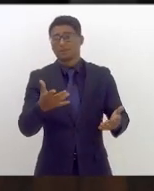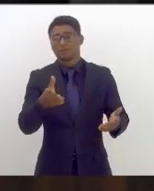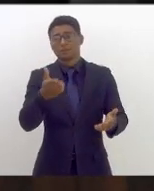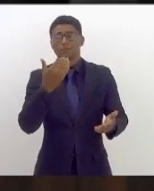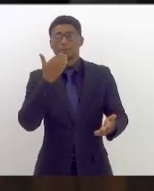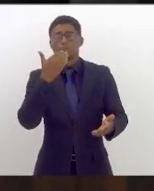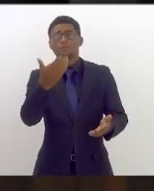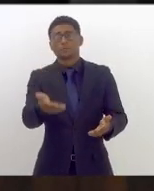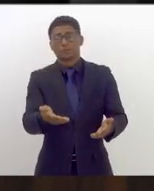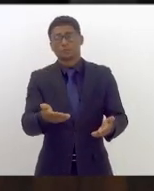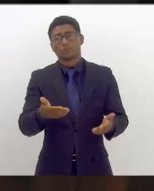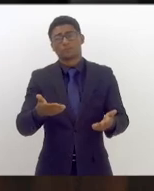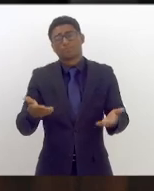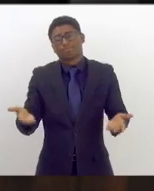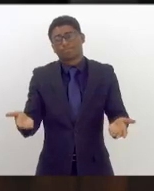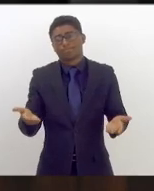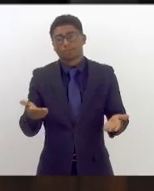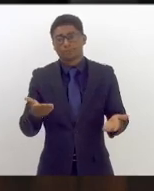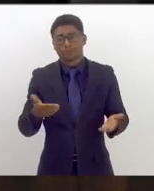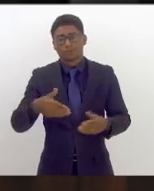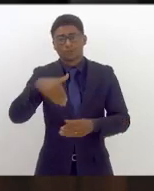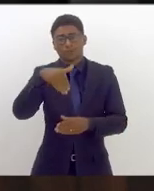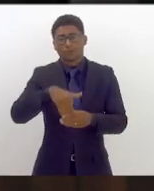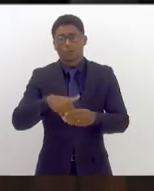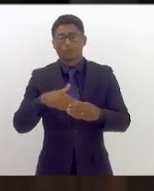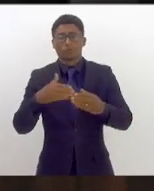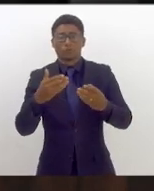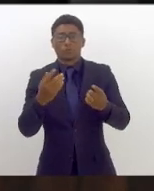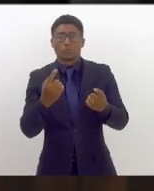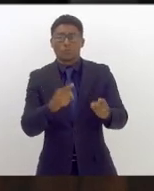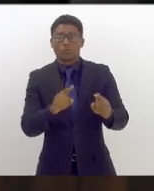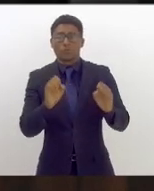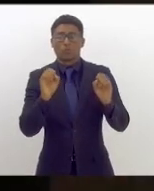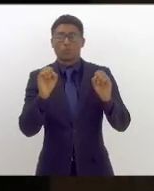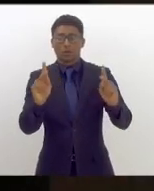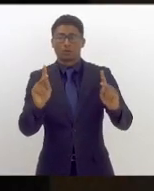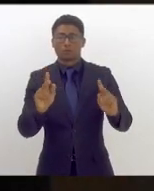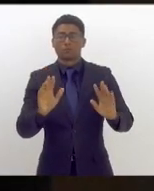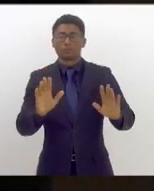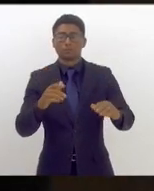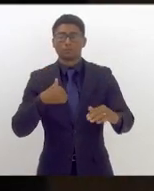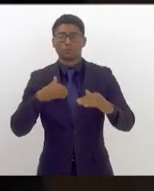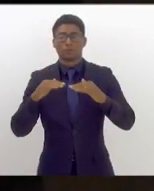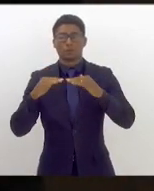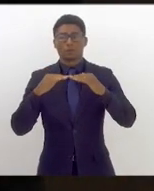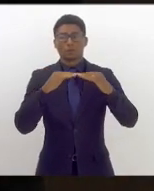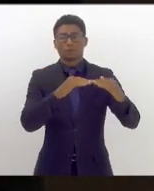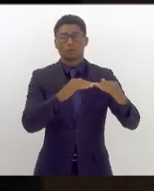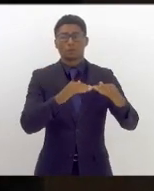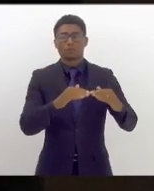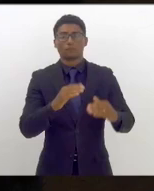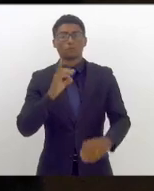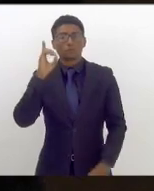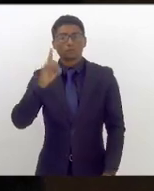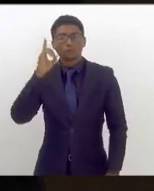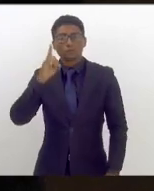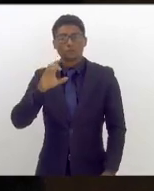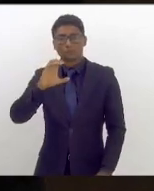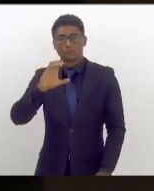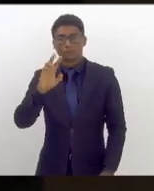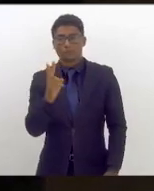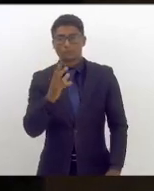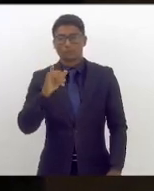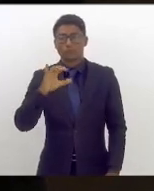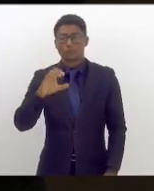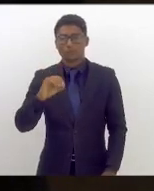divergente me devolve aí por favor eu acompanho o parecer do deputado Chico Machado